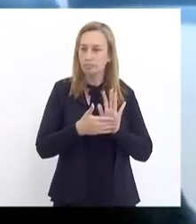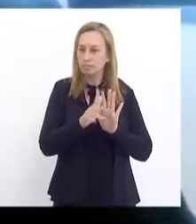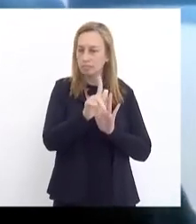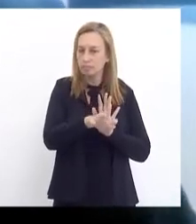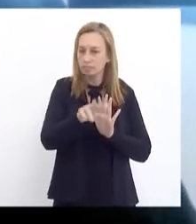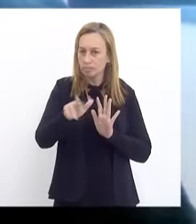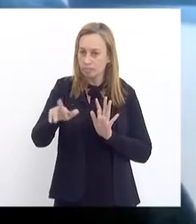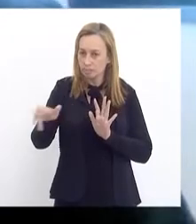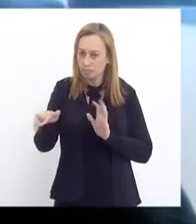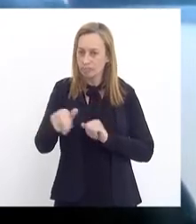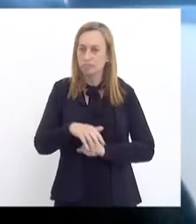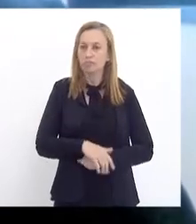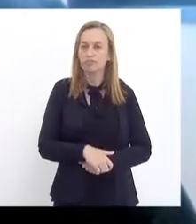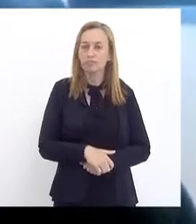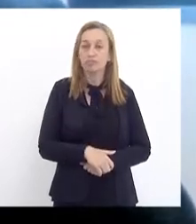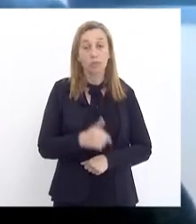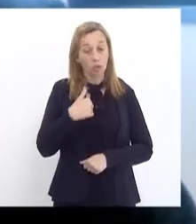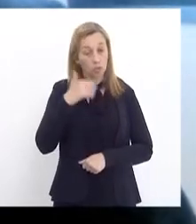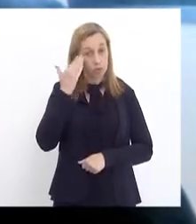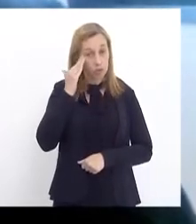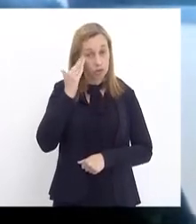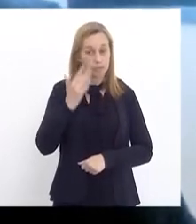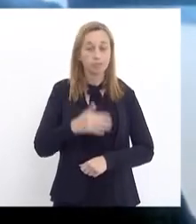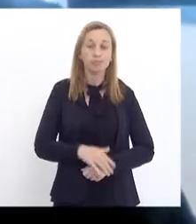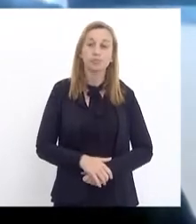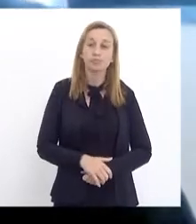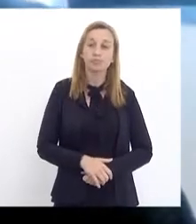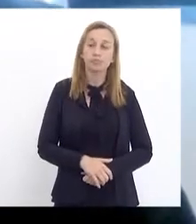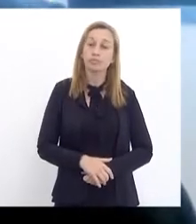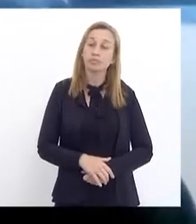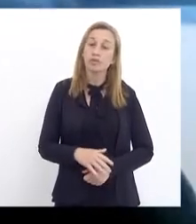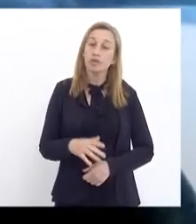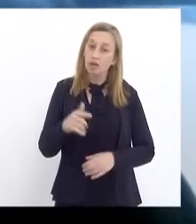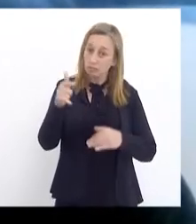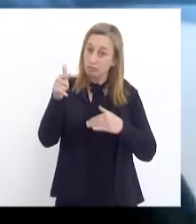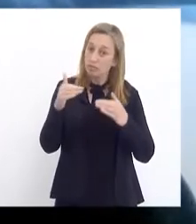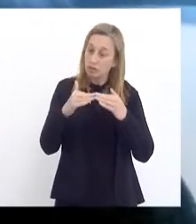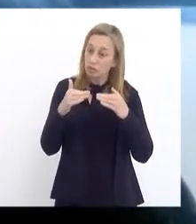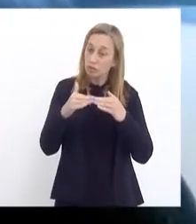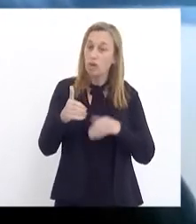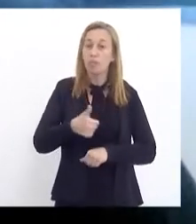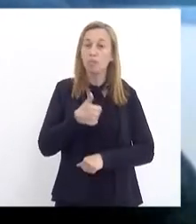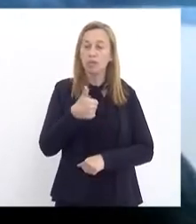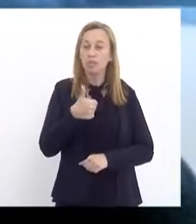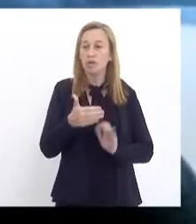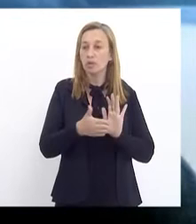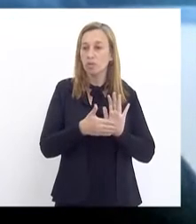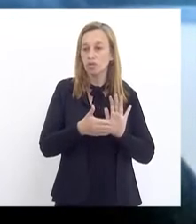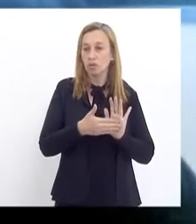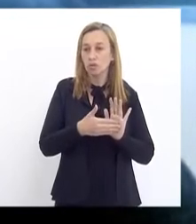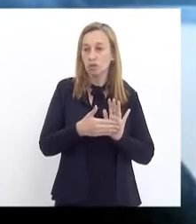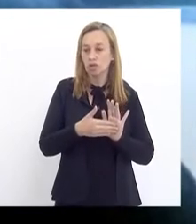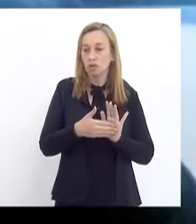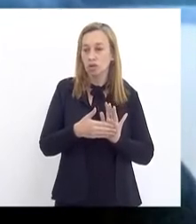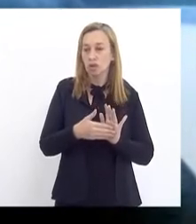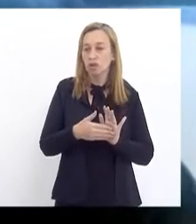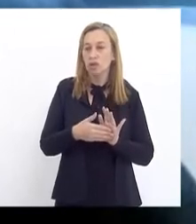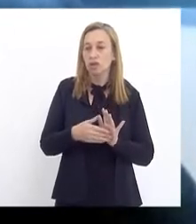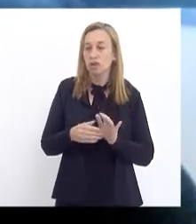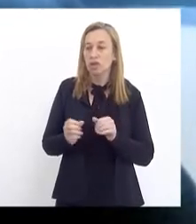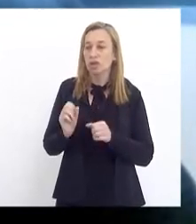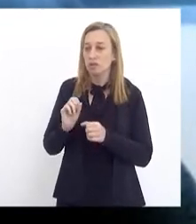três propostas diferentes, pelo que eu entendi. Quando ele está aqui, ele vai concordar. Primeira proposta, ele fez a autora,